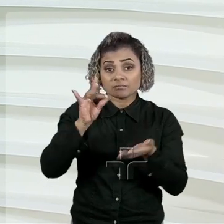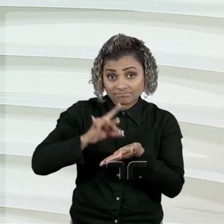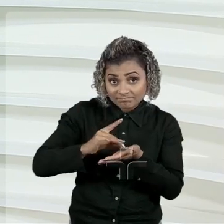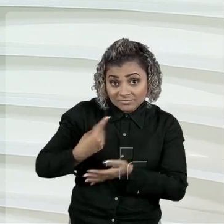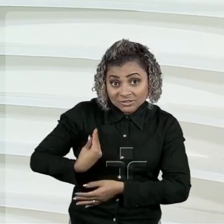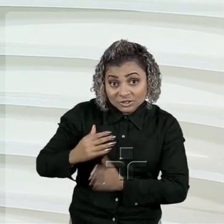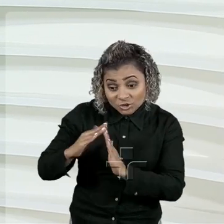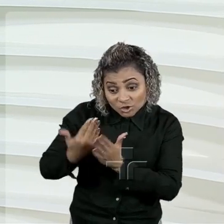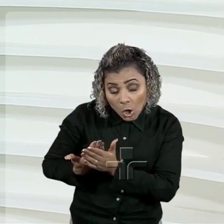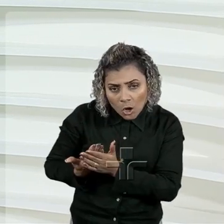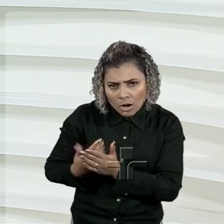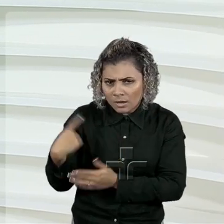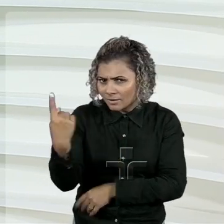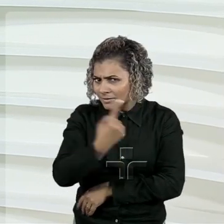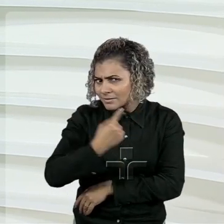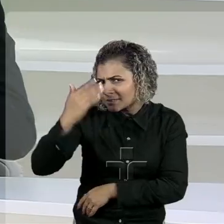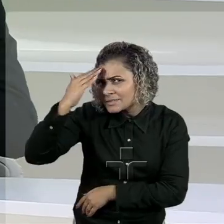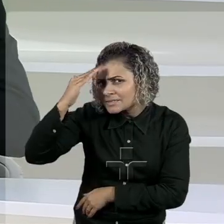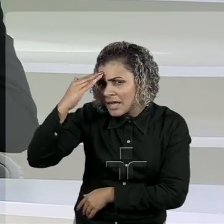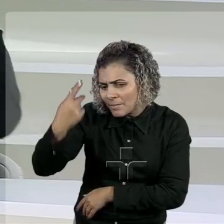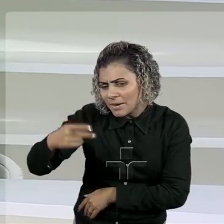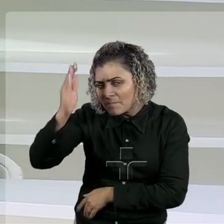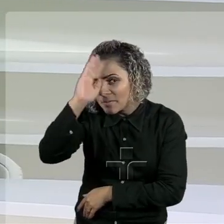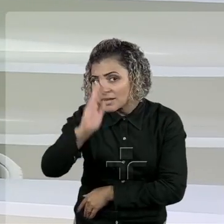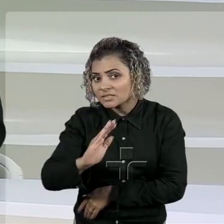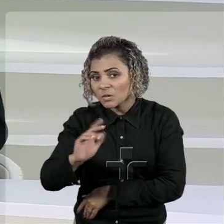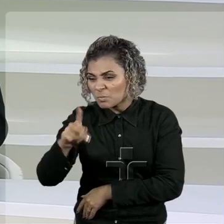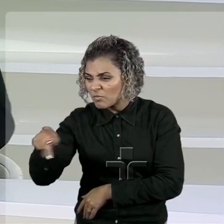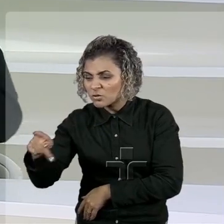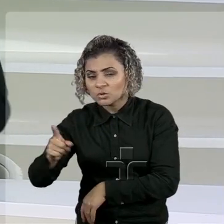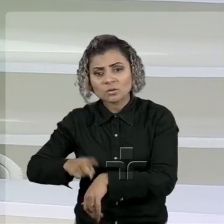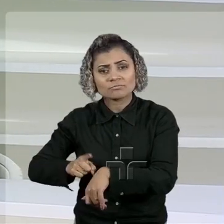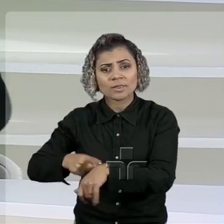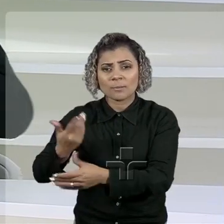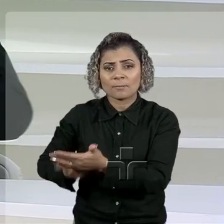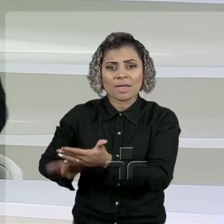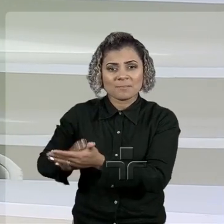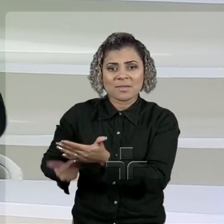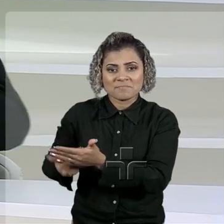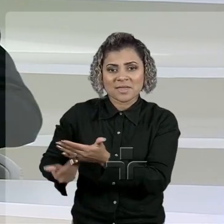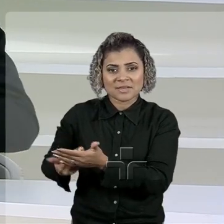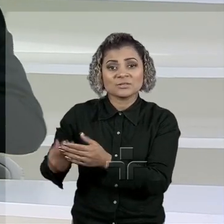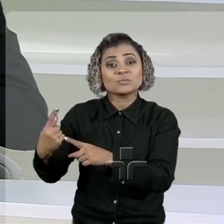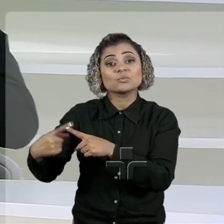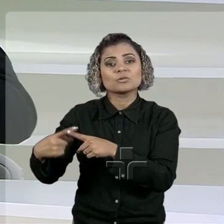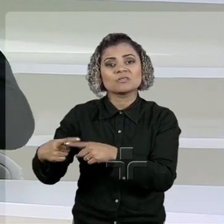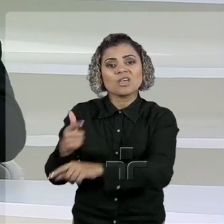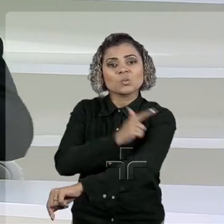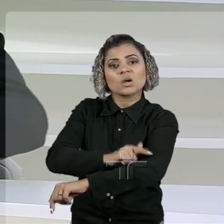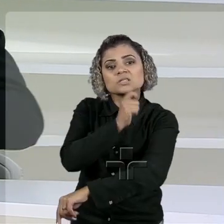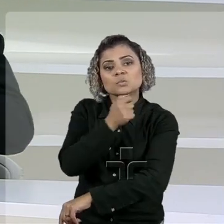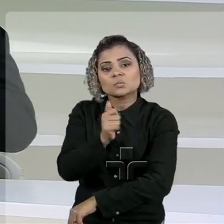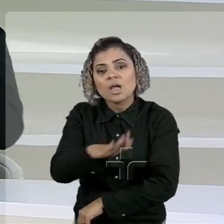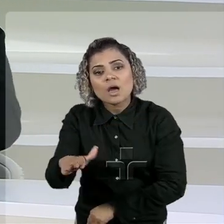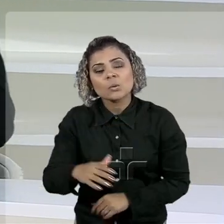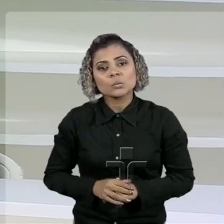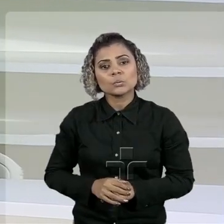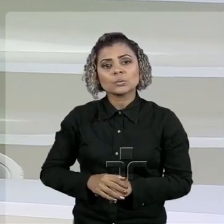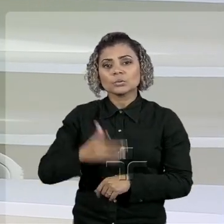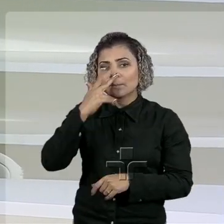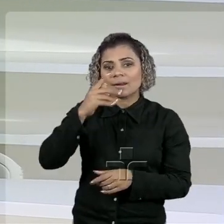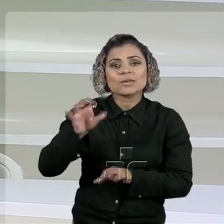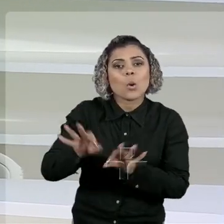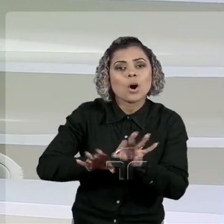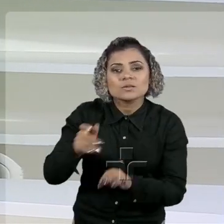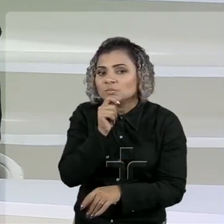escola onde a gente sabe que no Brasil os professores perdem muito tempo de aula com indisciplina, na gestão da escola, então você vai